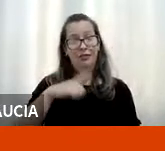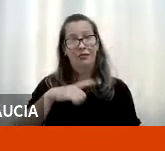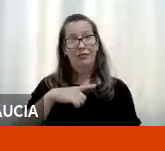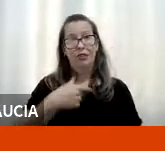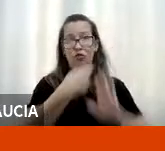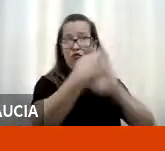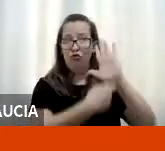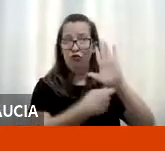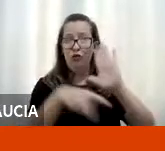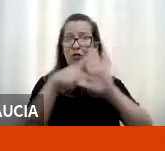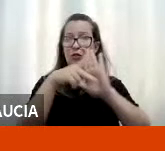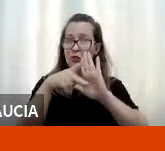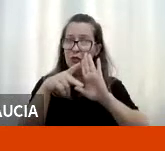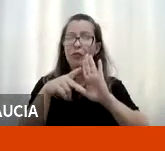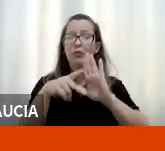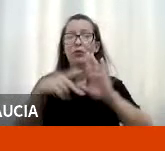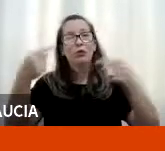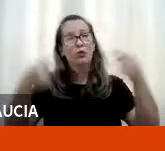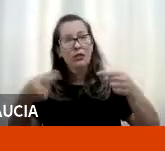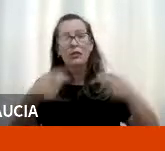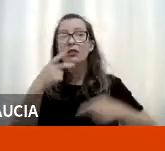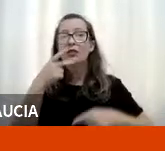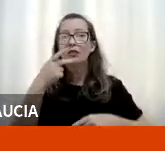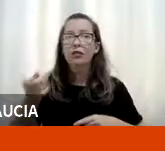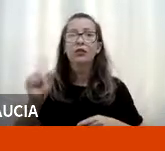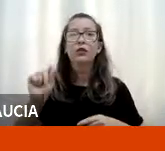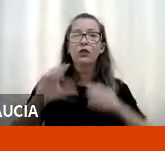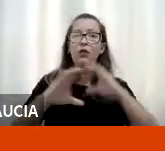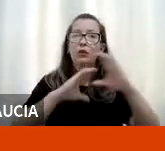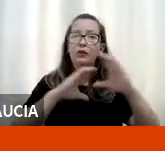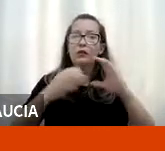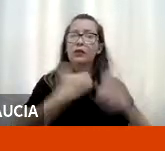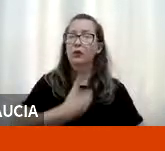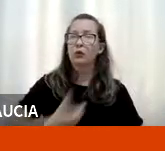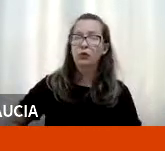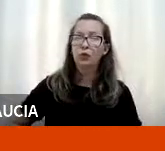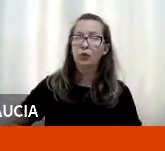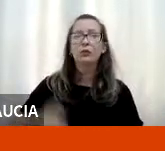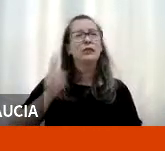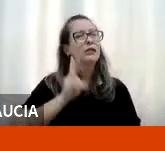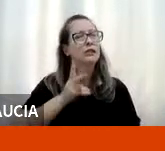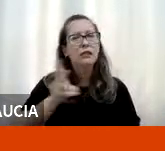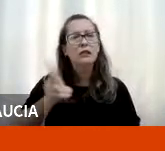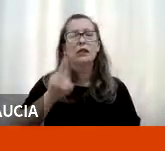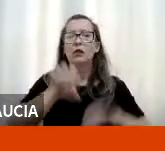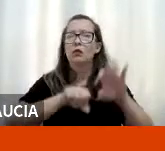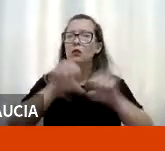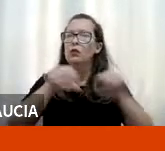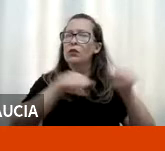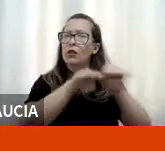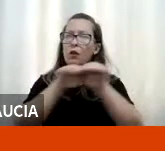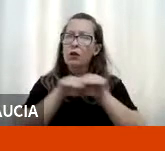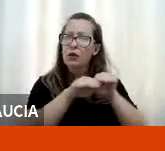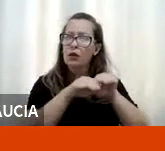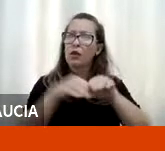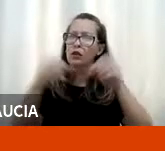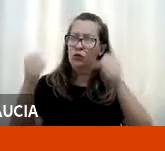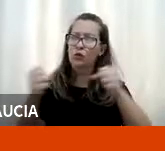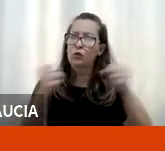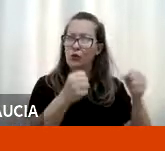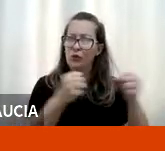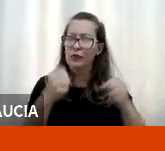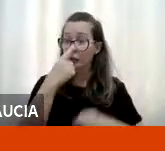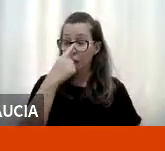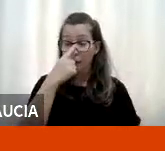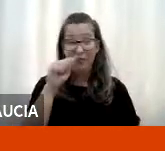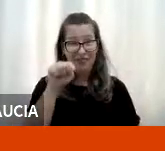coloca a comunicação pública como aquela que busca a equidade do poder, uma palavra muito